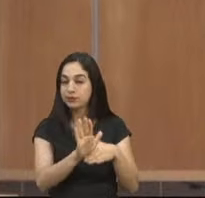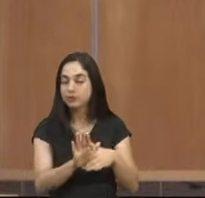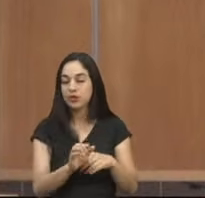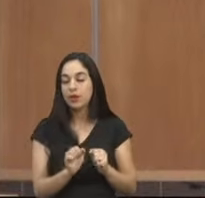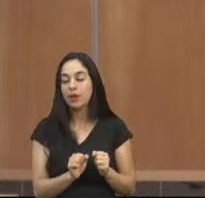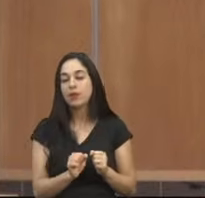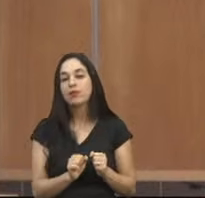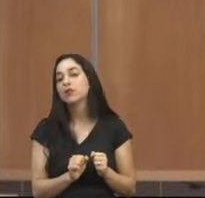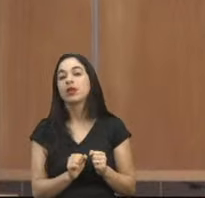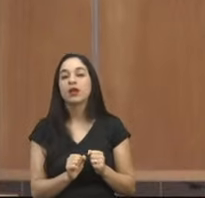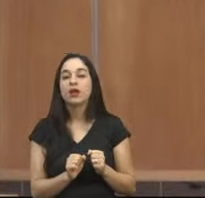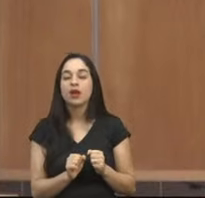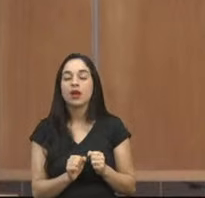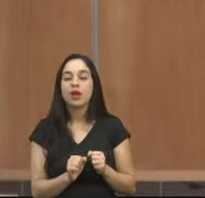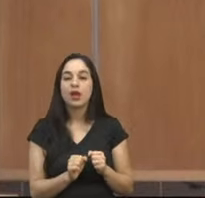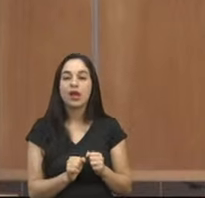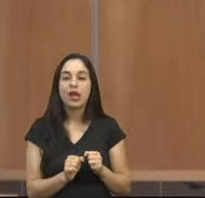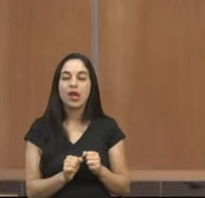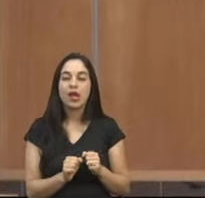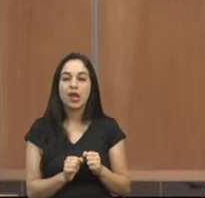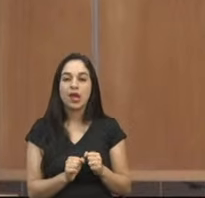unidade móveis